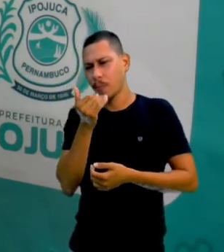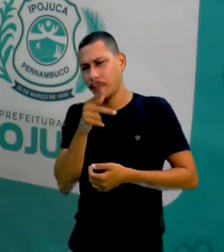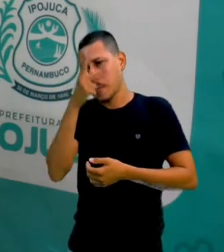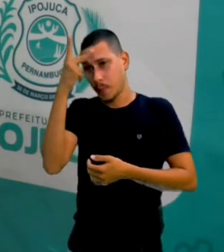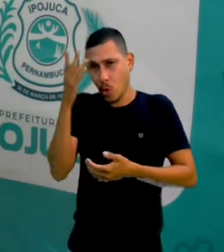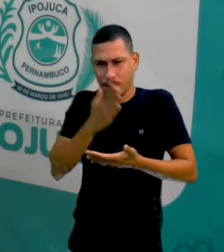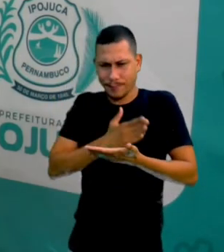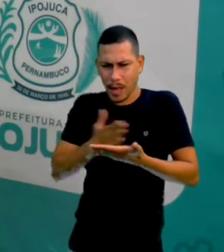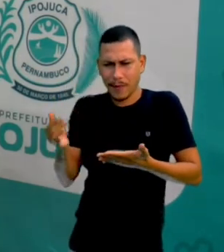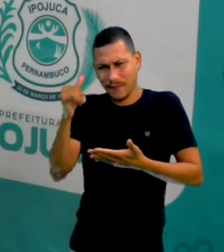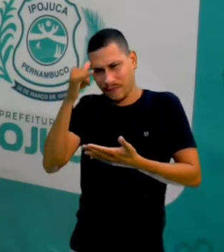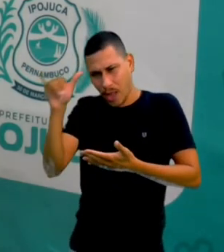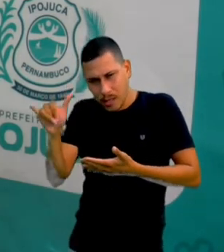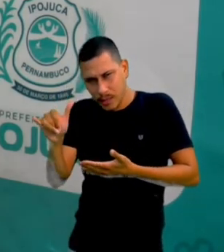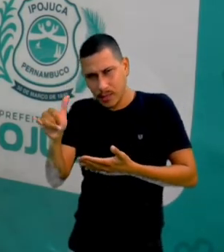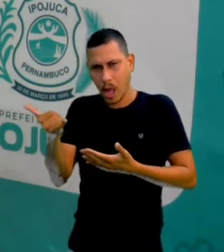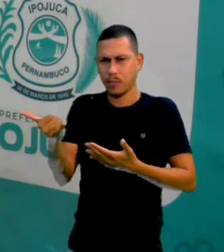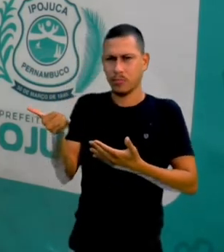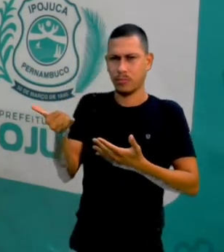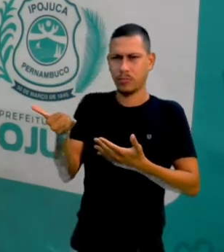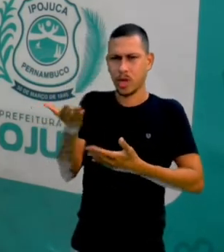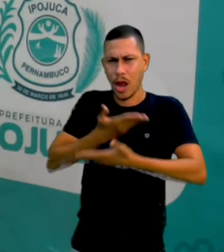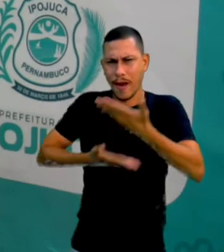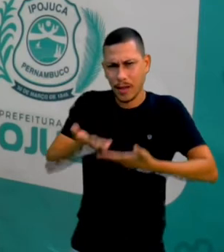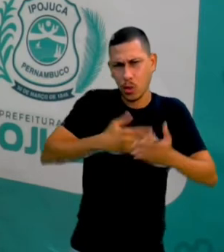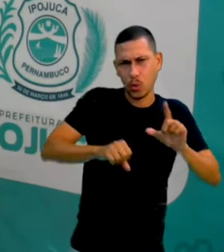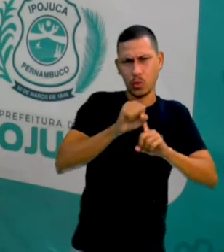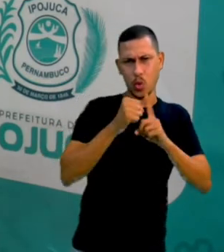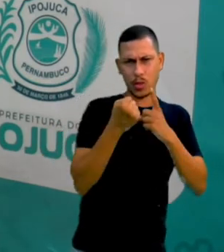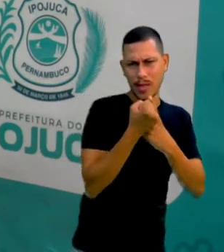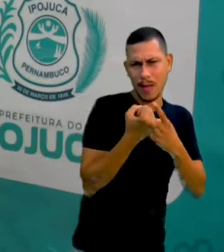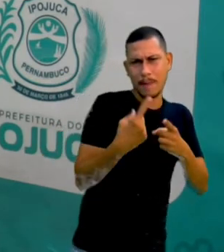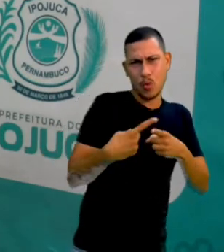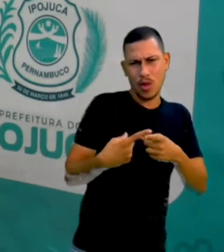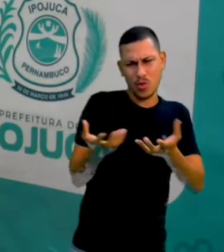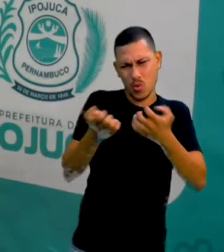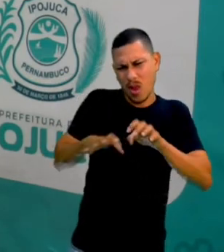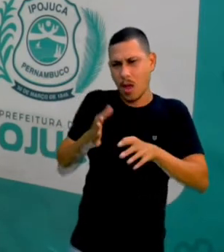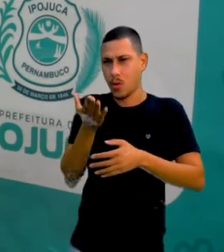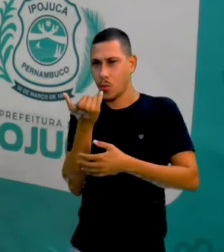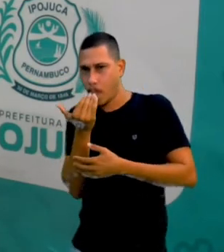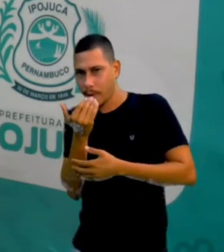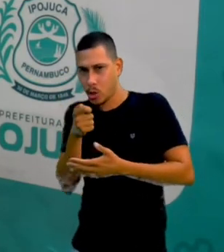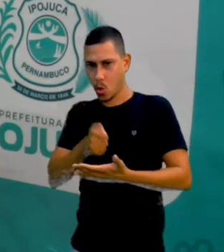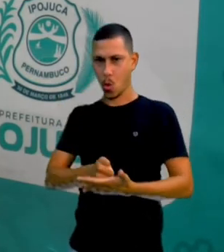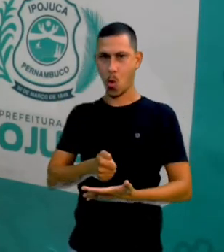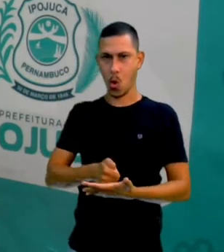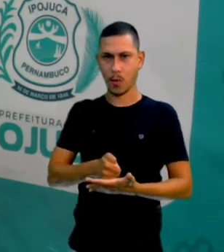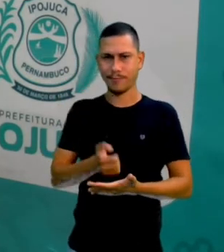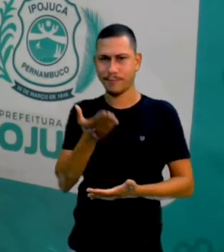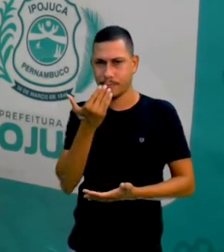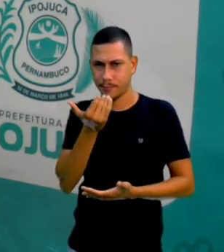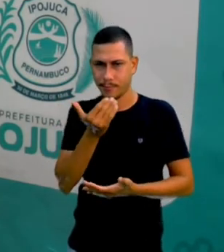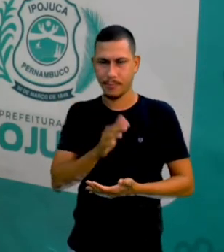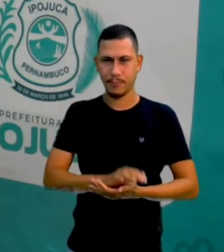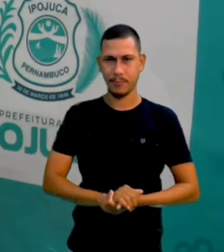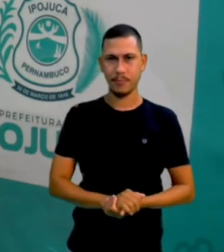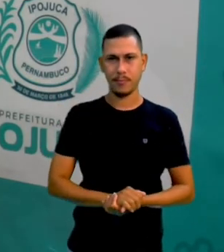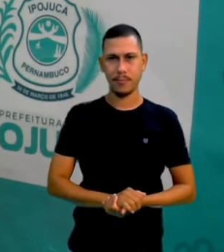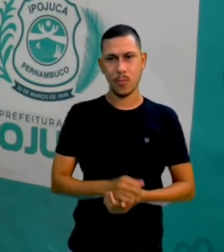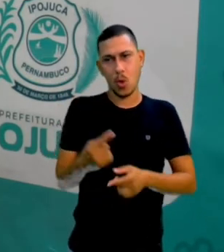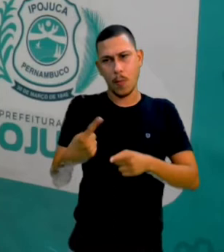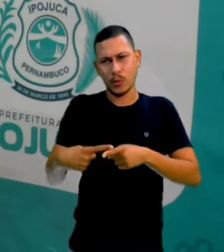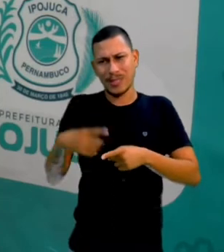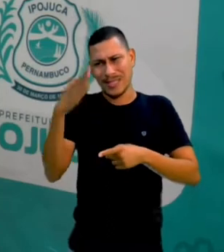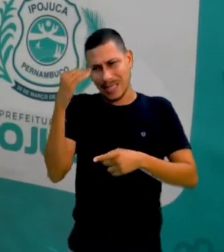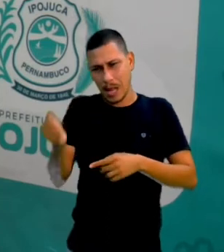pessoa começa a evitar sair, ir para os lugares, justamente porque ela não quer ter essa obrigatoriedade de estar comendo, porque